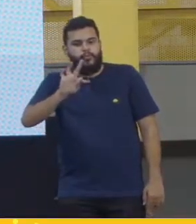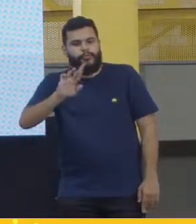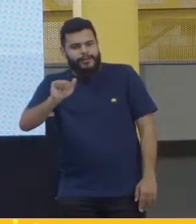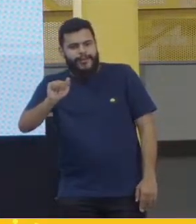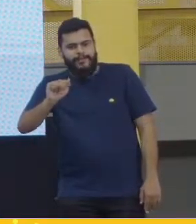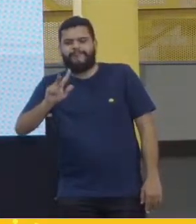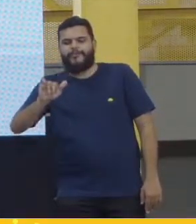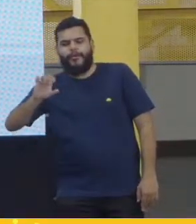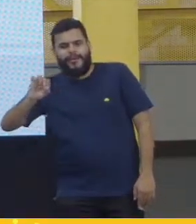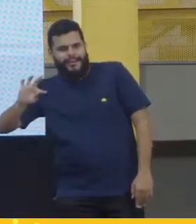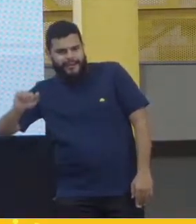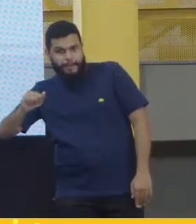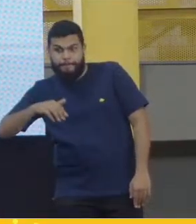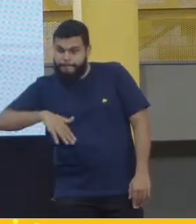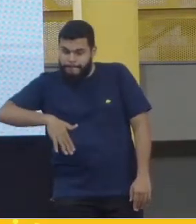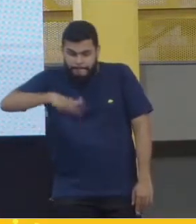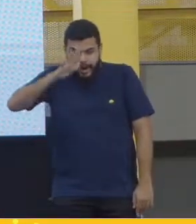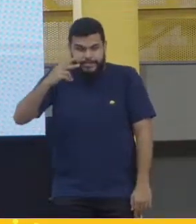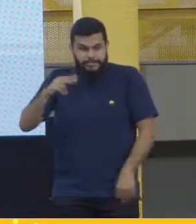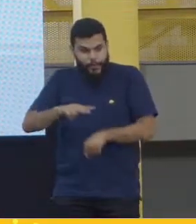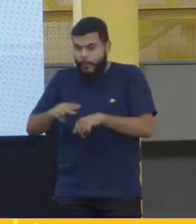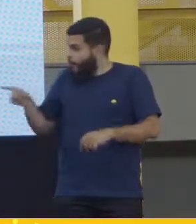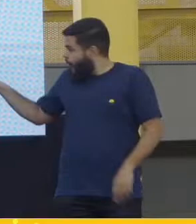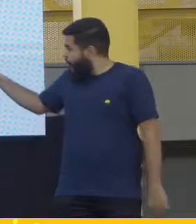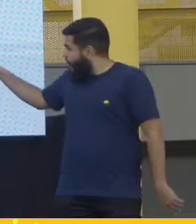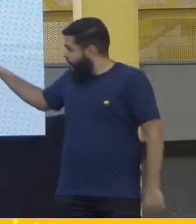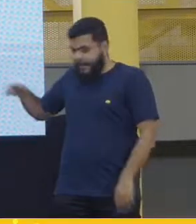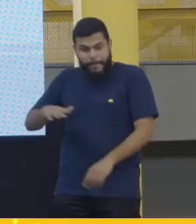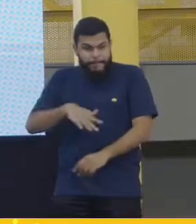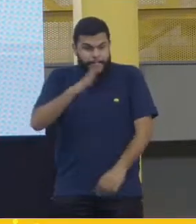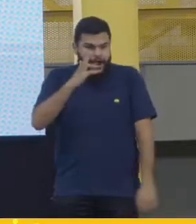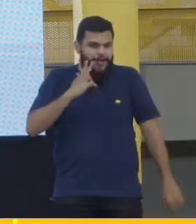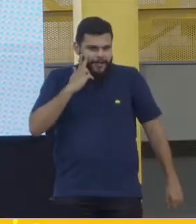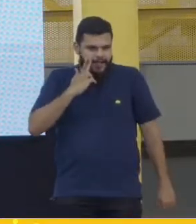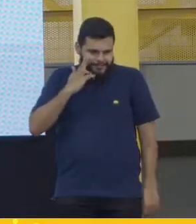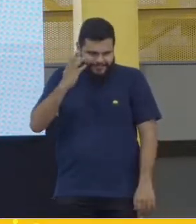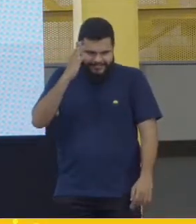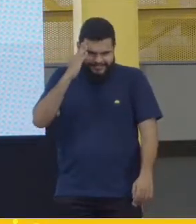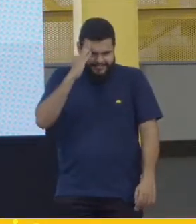Ultravioleta. É daí que vem o nome ultravioleta. Vocês sabiam dessa?